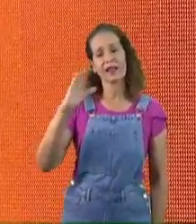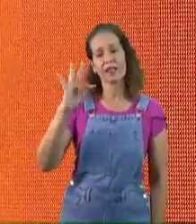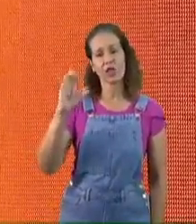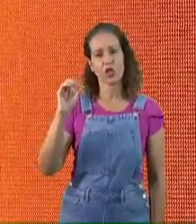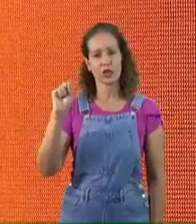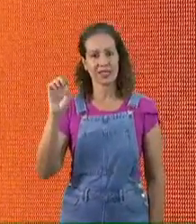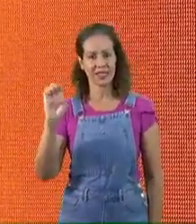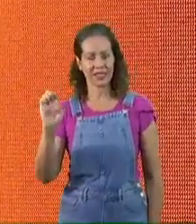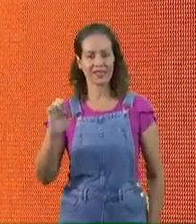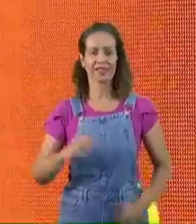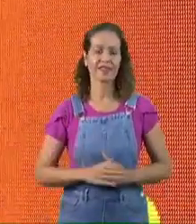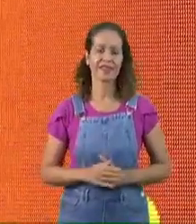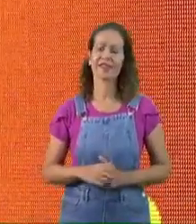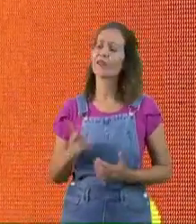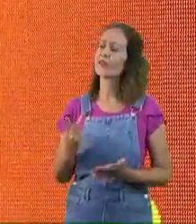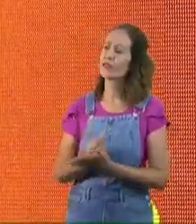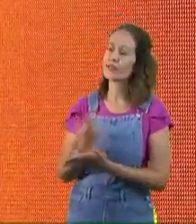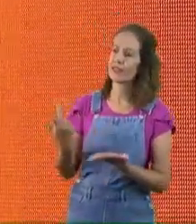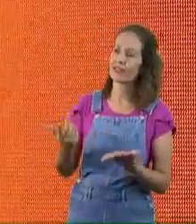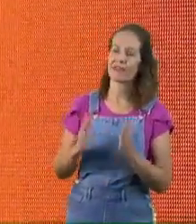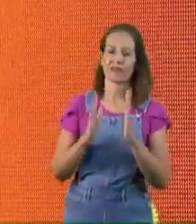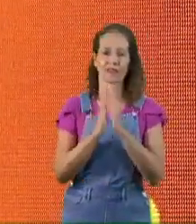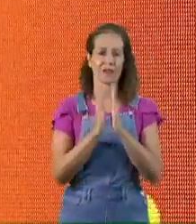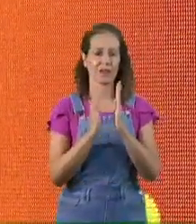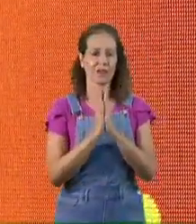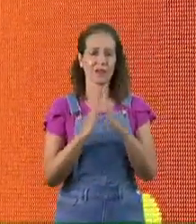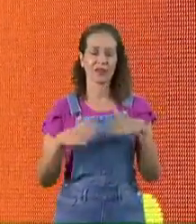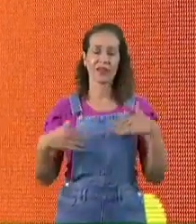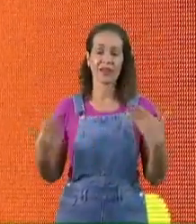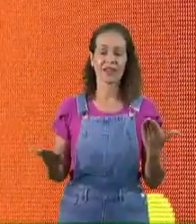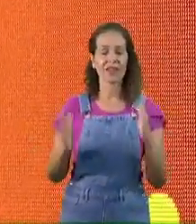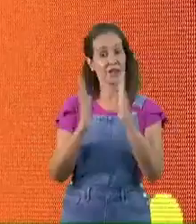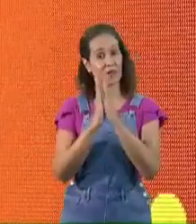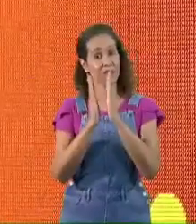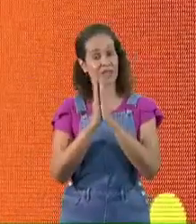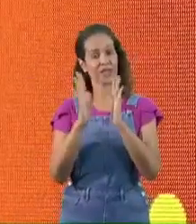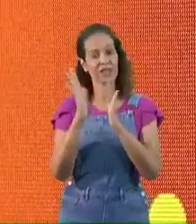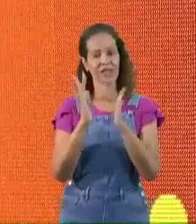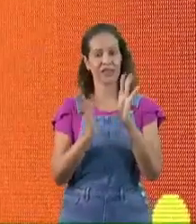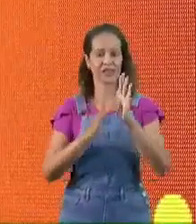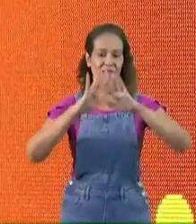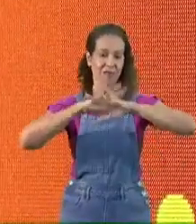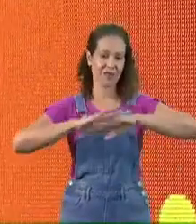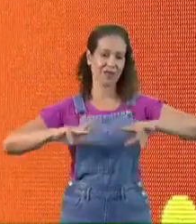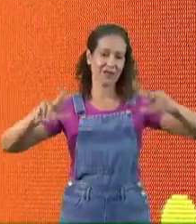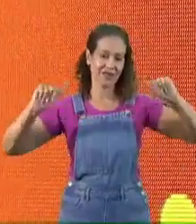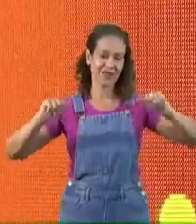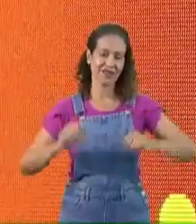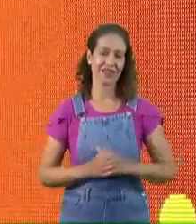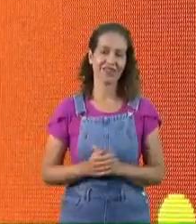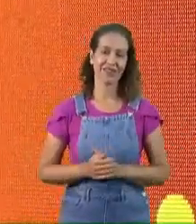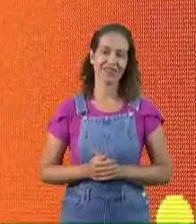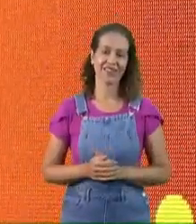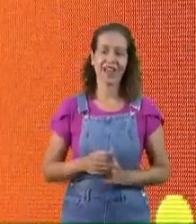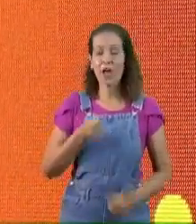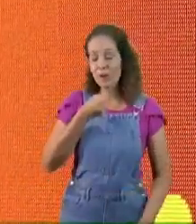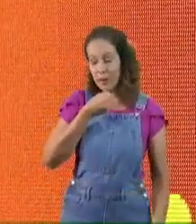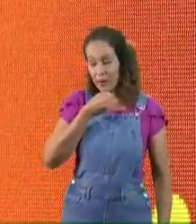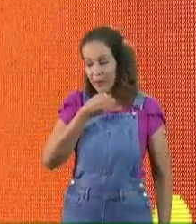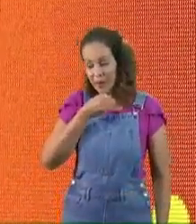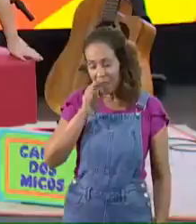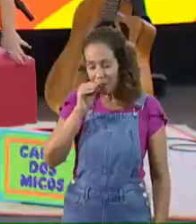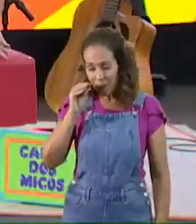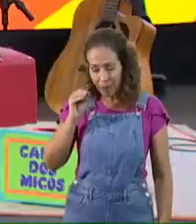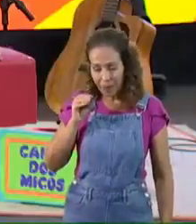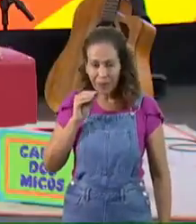curada. O que aconteceu? Aí quando eu orei, aí Jesus me curou. Fala mais alto. Ai, vai, tá